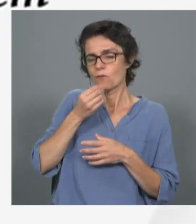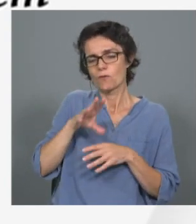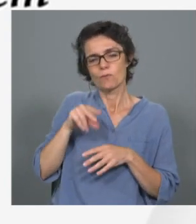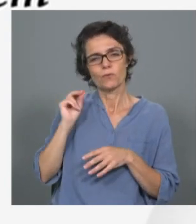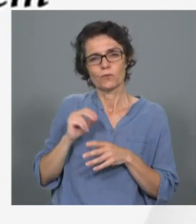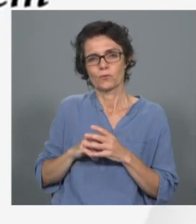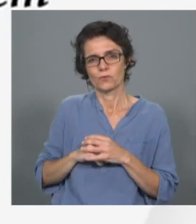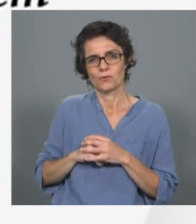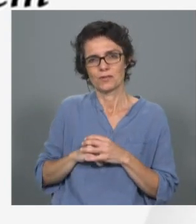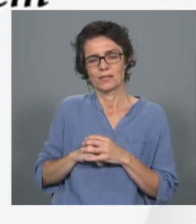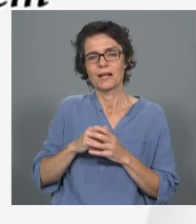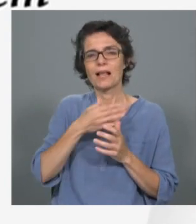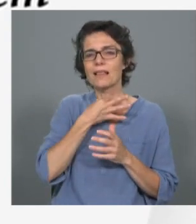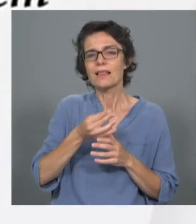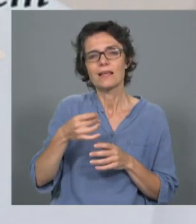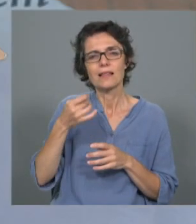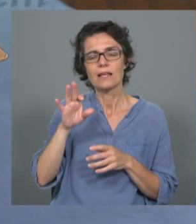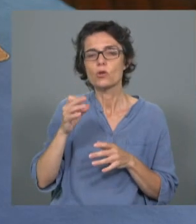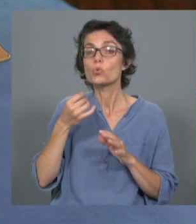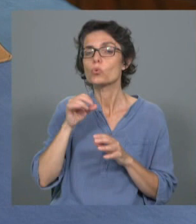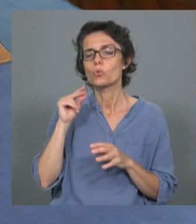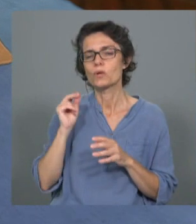nunca mais terá sede.